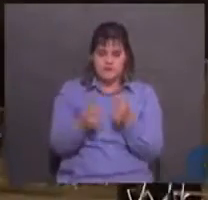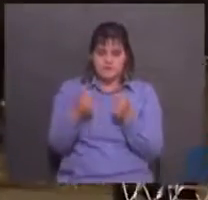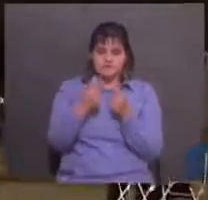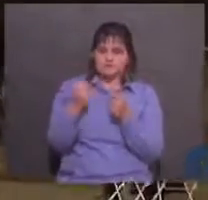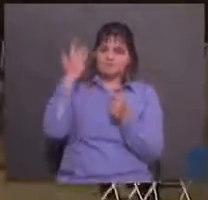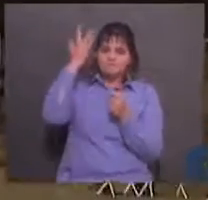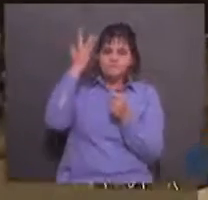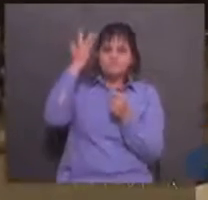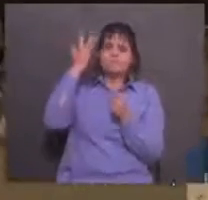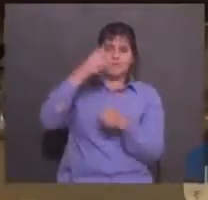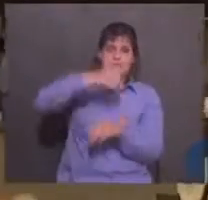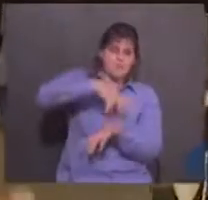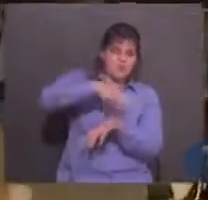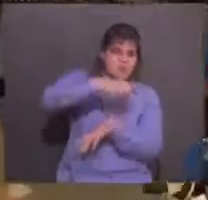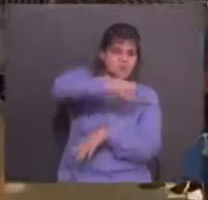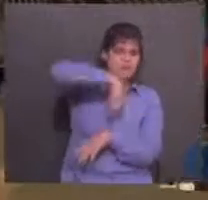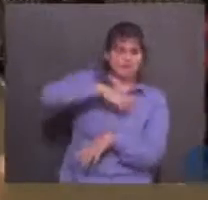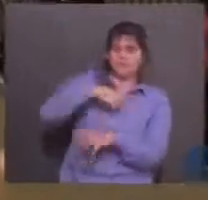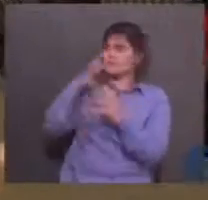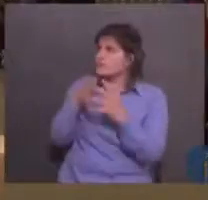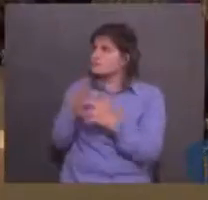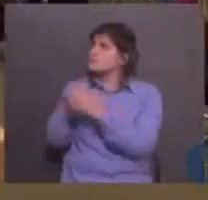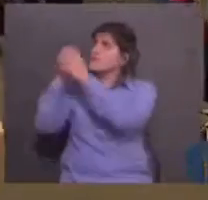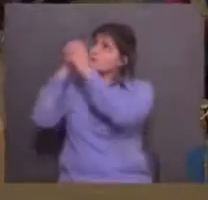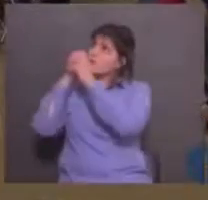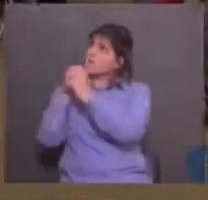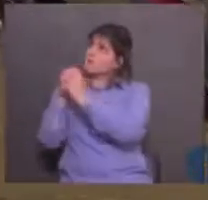Sacratissimi Rosari,